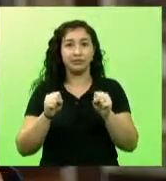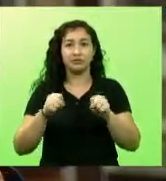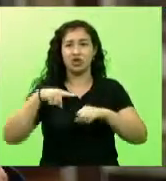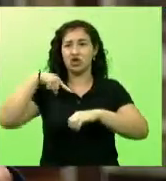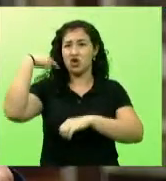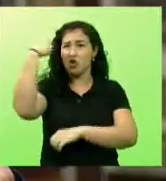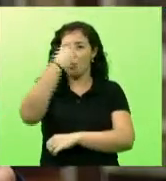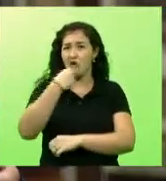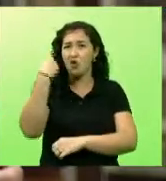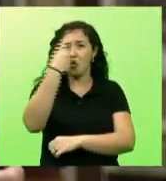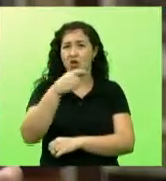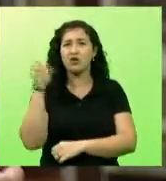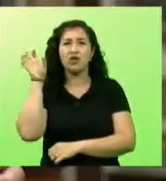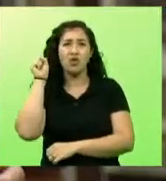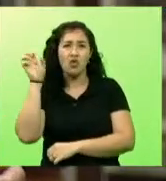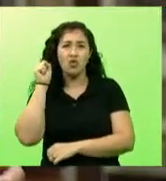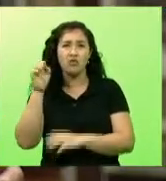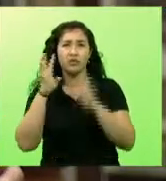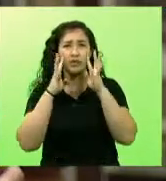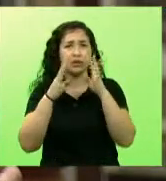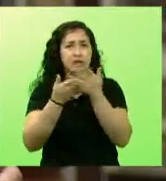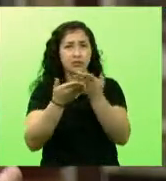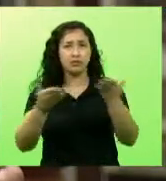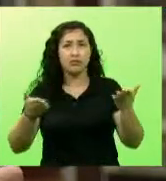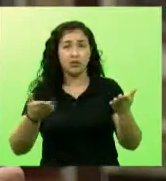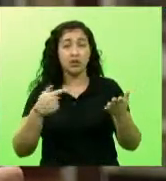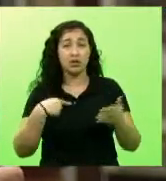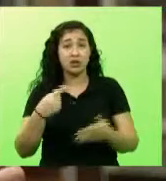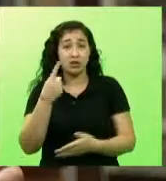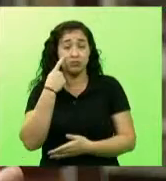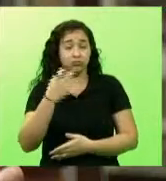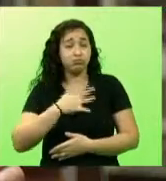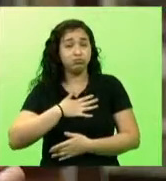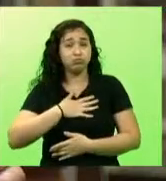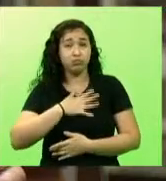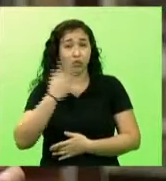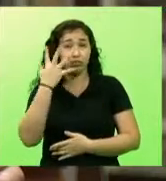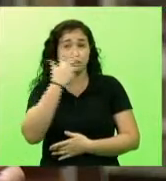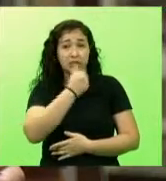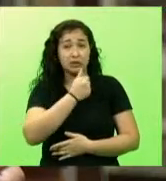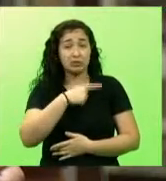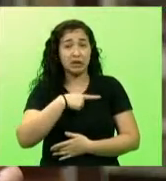passei, sentado, ouvindo diligentemente. Me chama a atenção, é bonito.